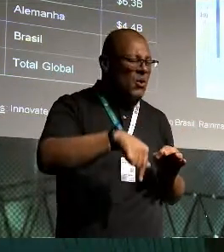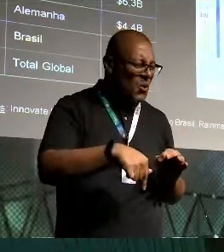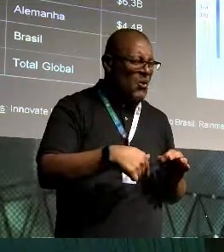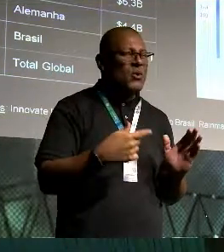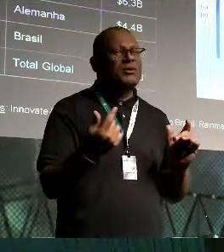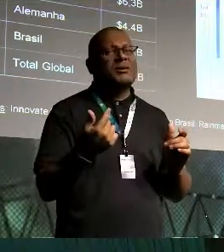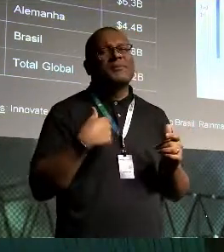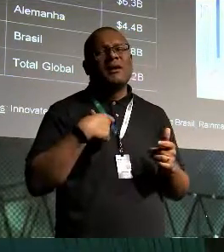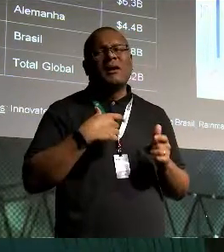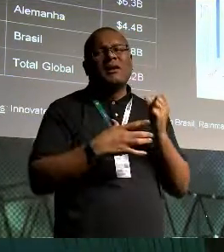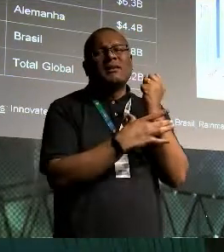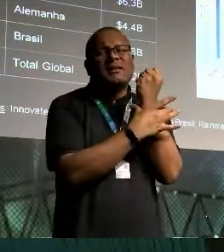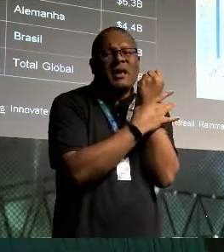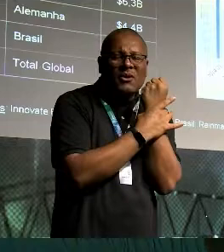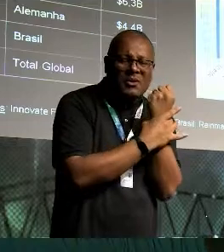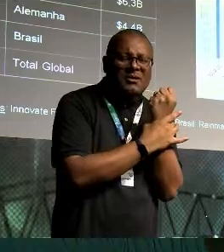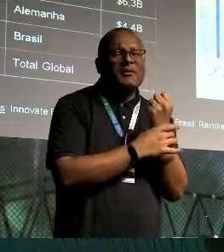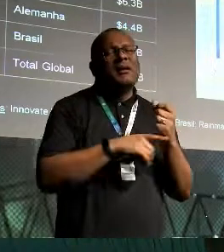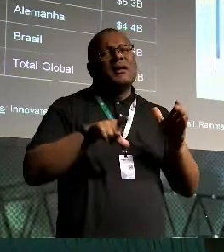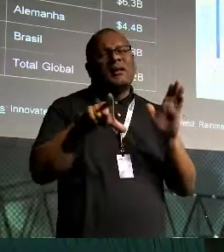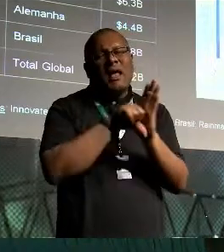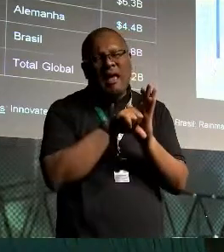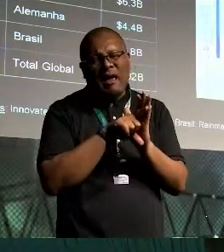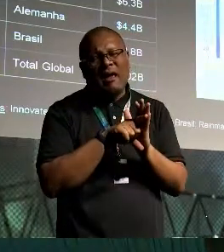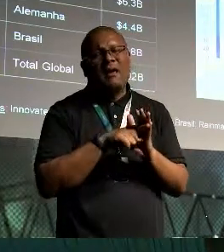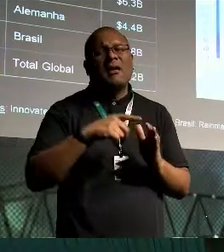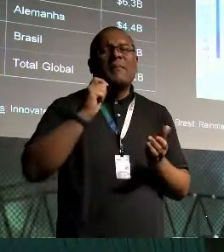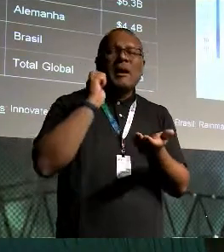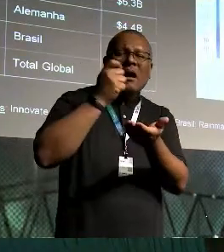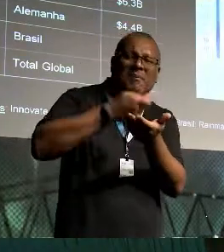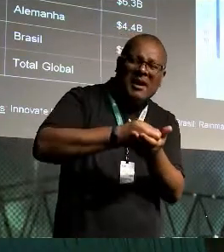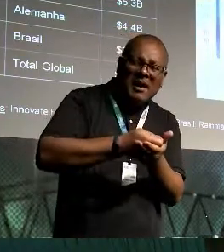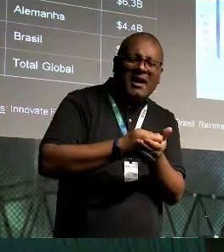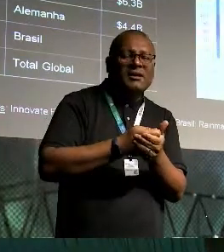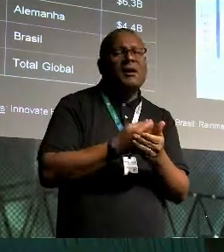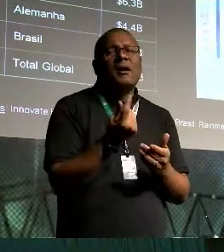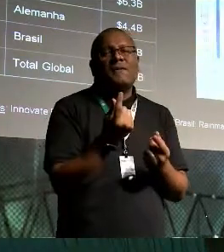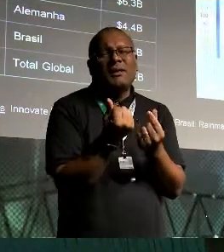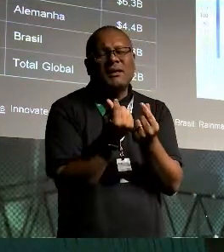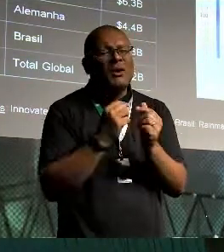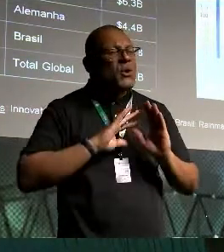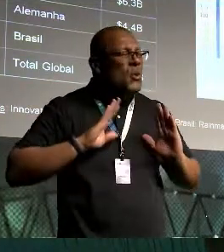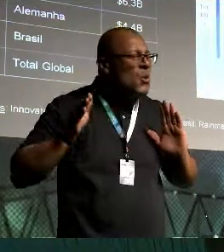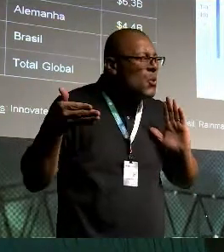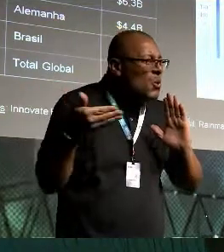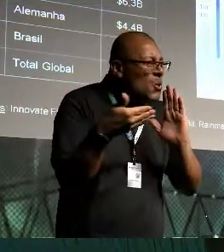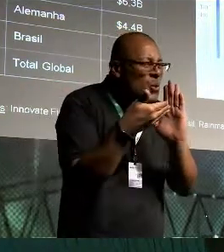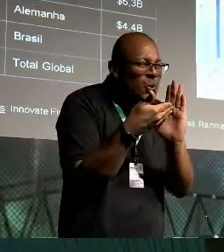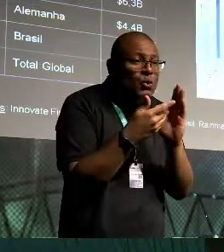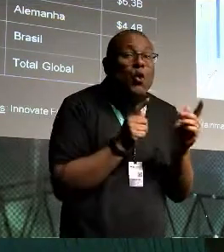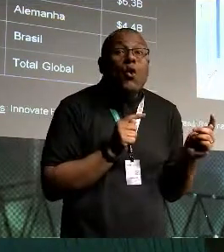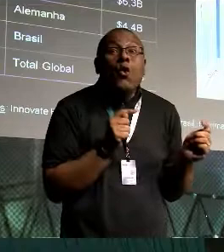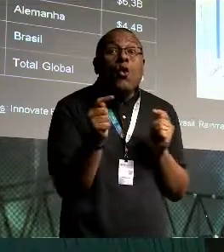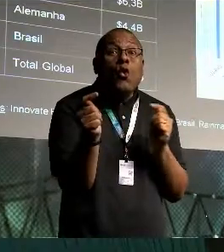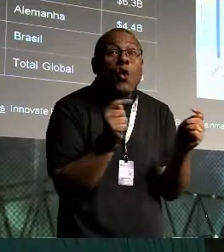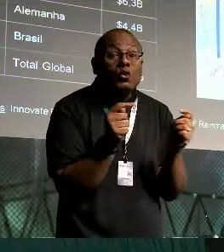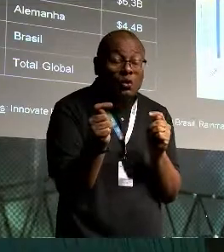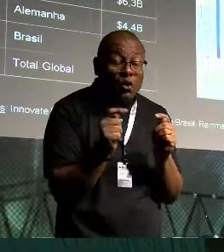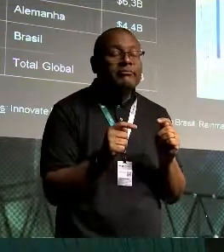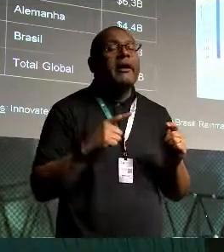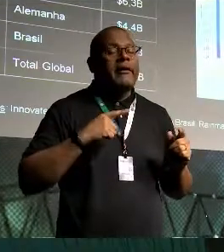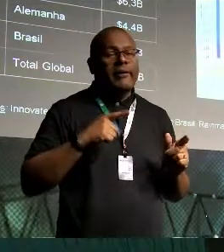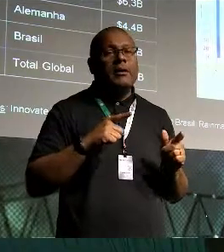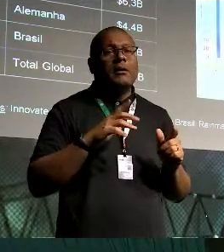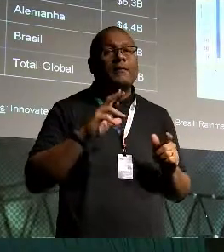Embedded Insurance, Embedded Lending, Embedded Payments, Embedded Finance. Então, como que eu vou para as jornadas